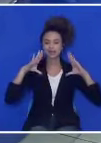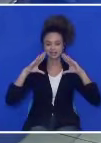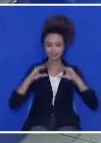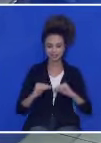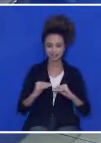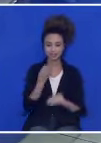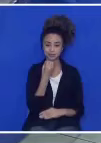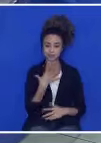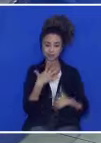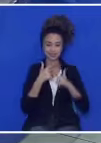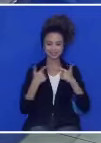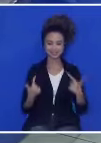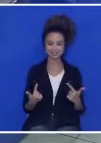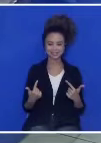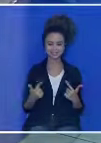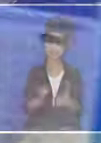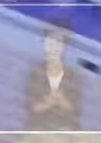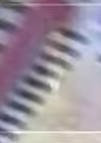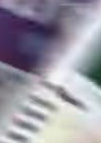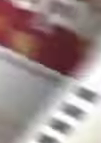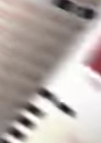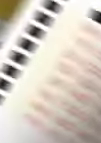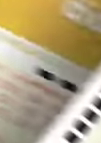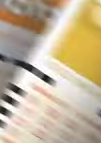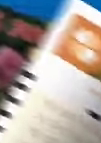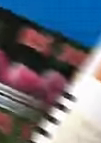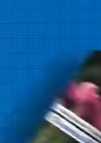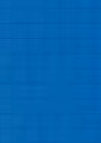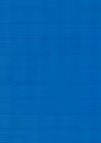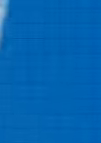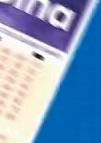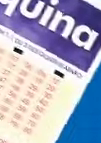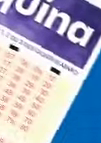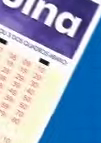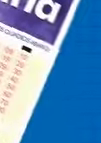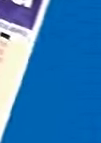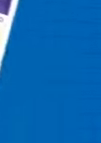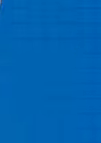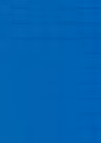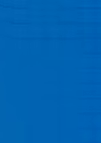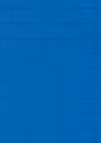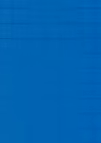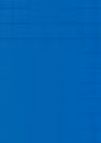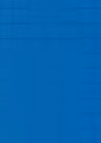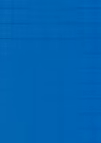boa noite e boa sorte.